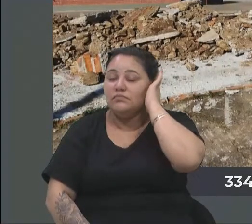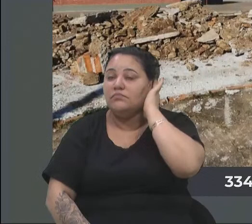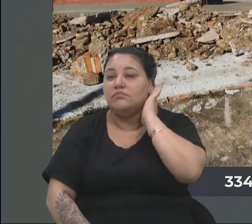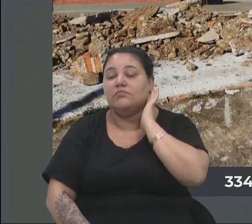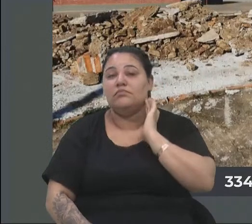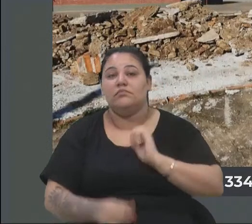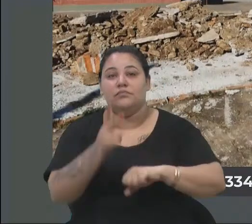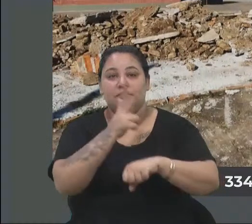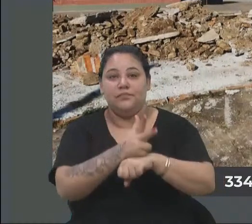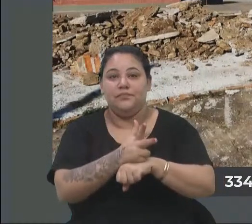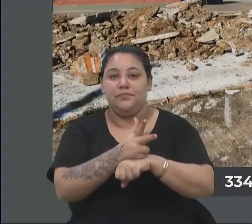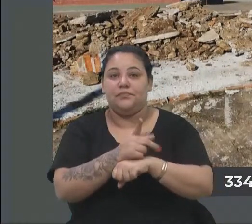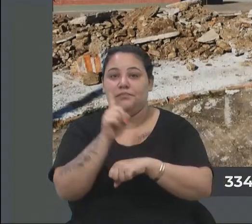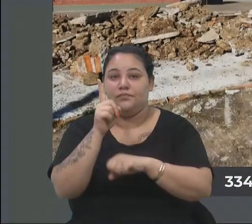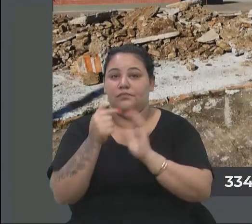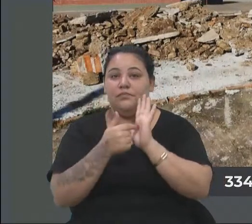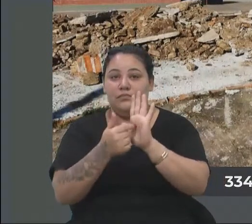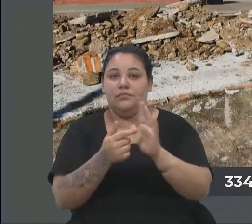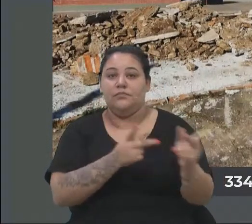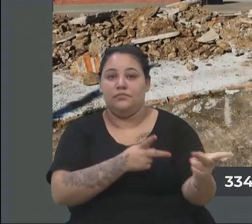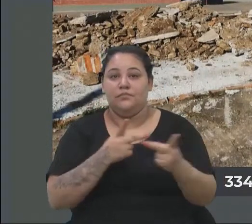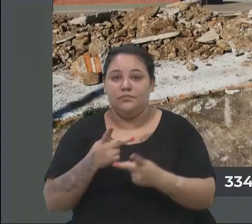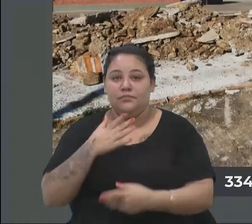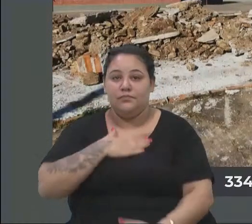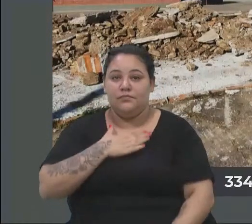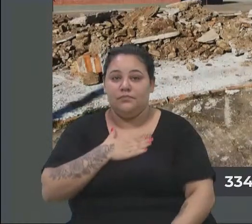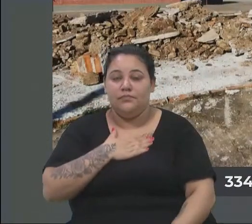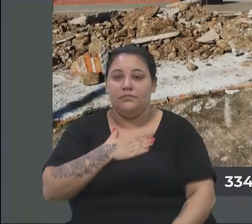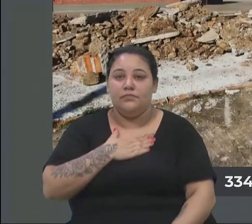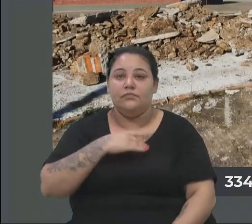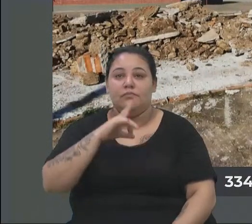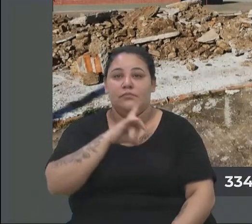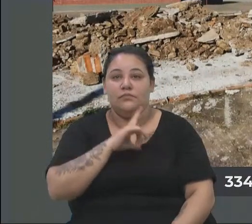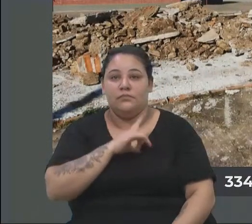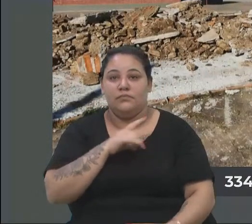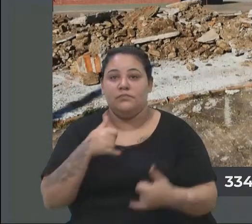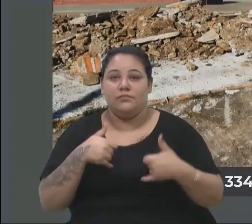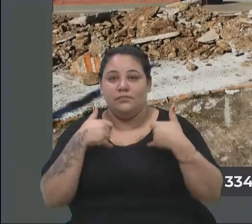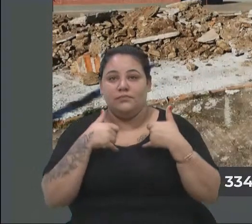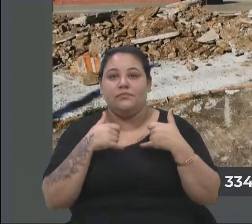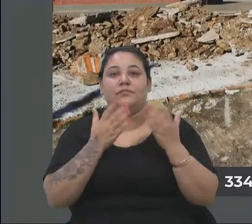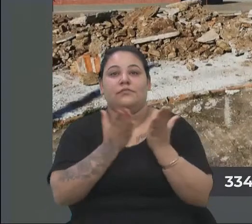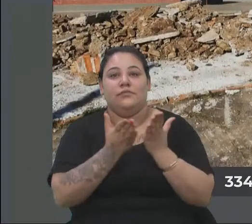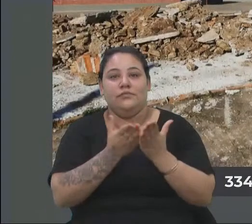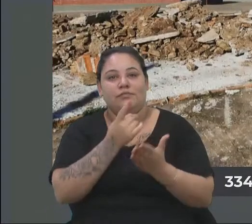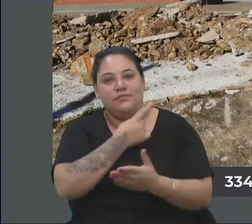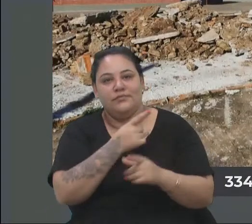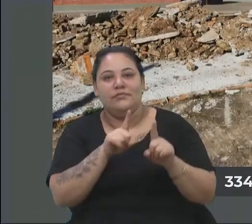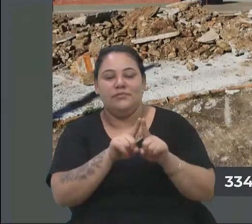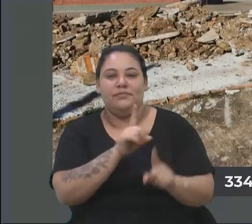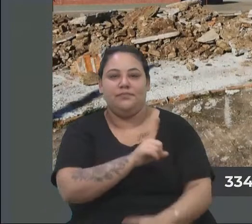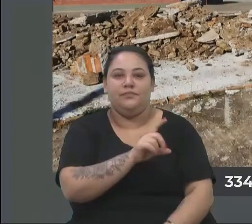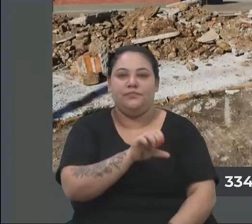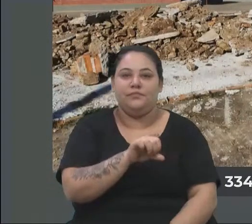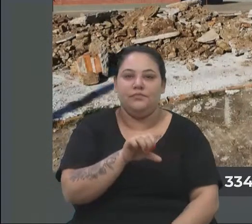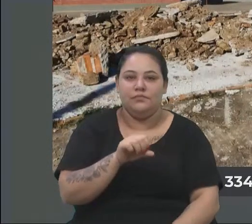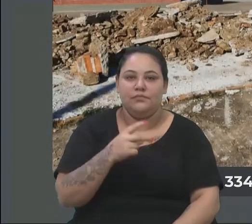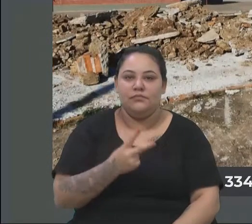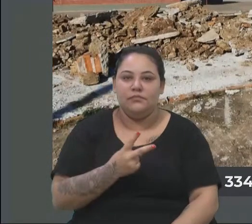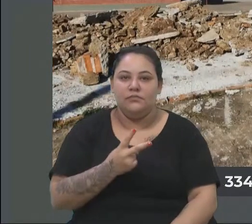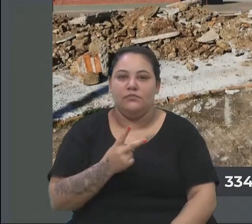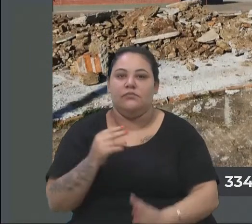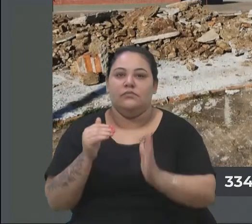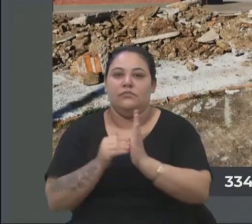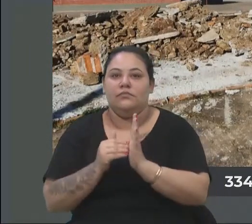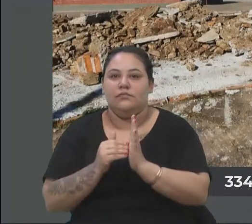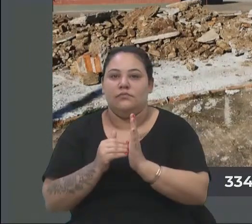as imagens da minha visita, do qual tive o privilégio de estudar nessa escola de 1992